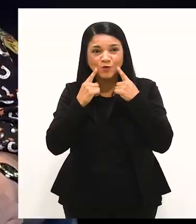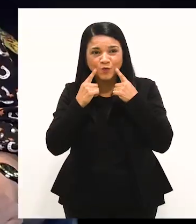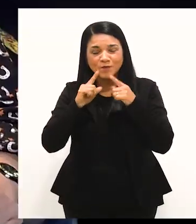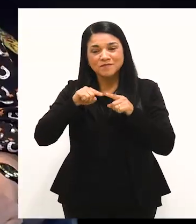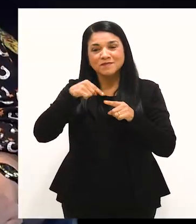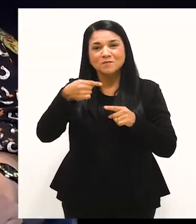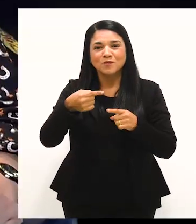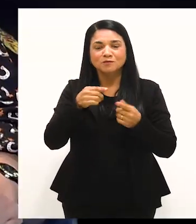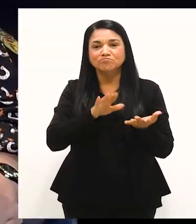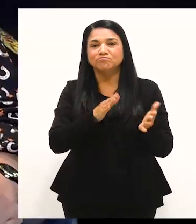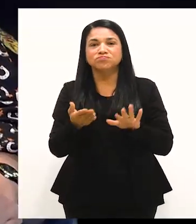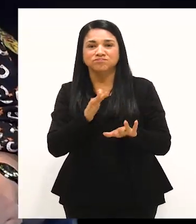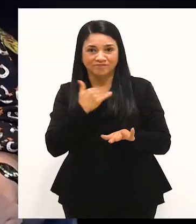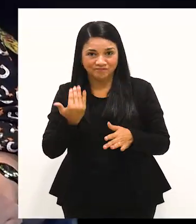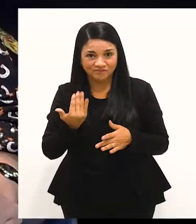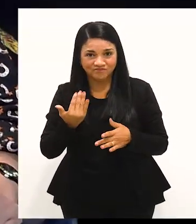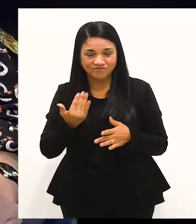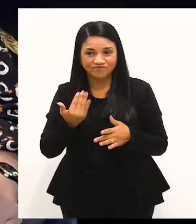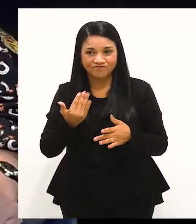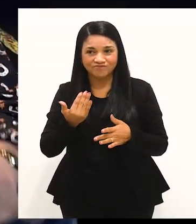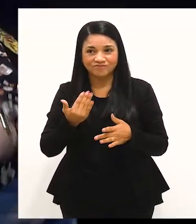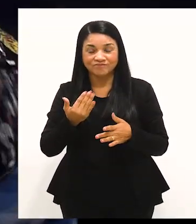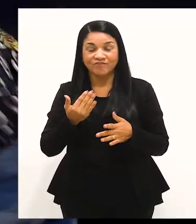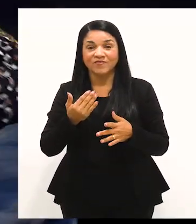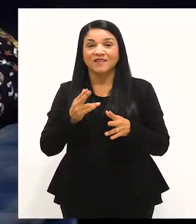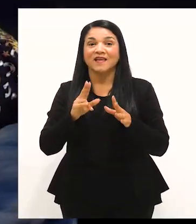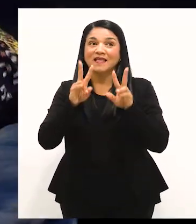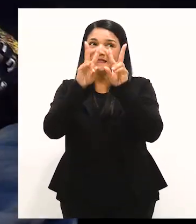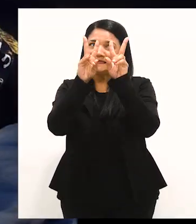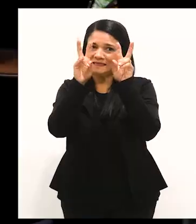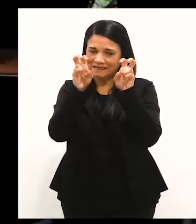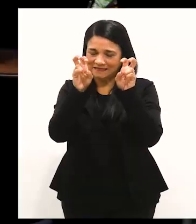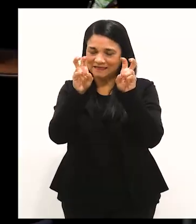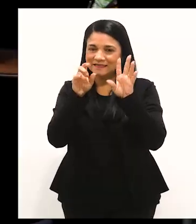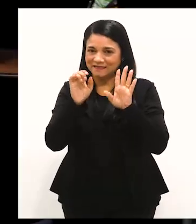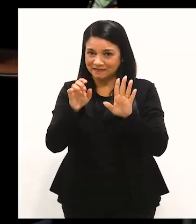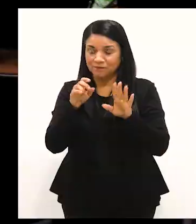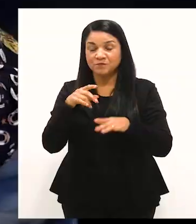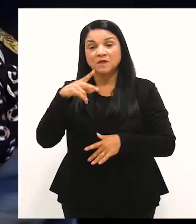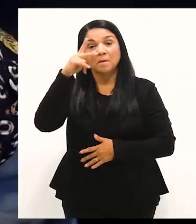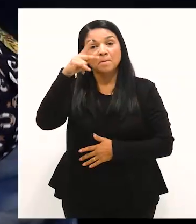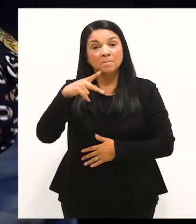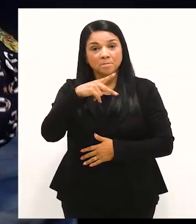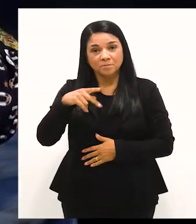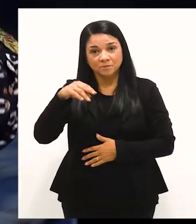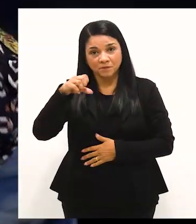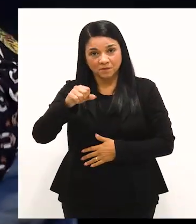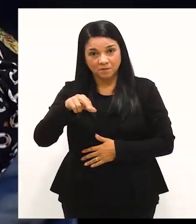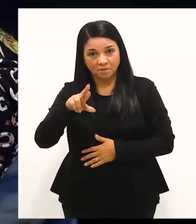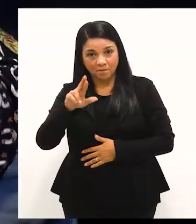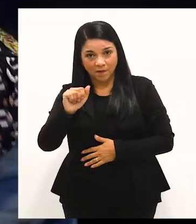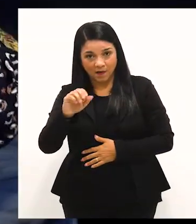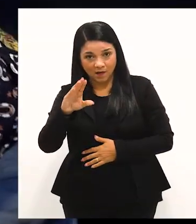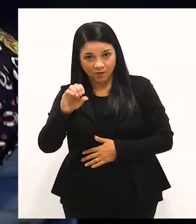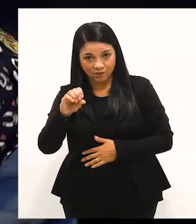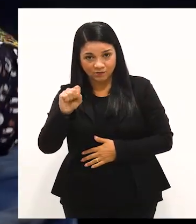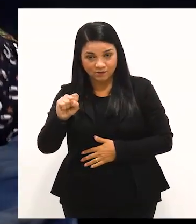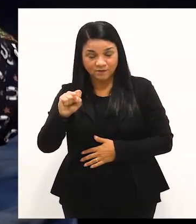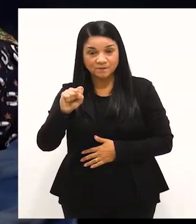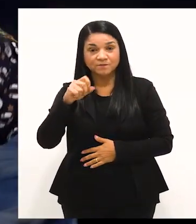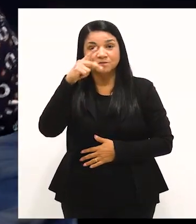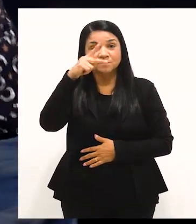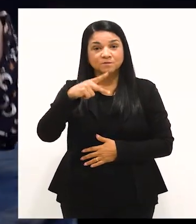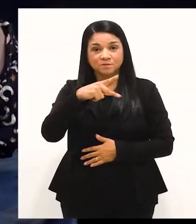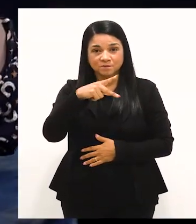emocionado. Depois ele partiu. Aí depois... Vou fazer vírgula de novo. Padre Marcos era